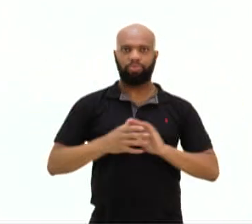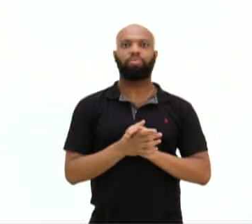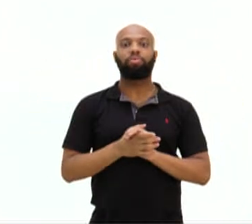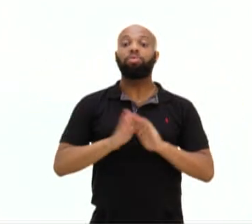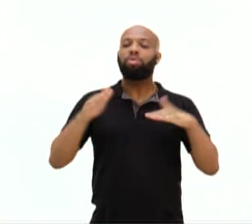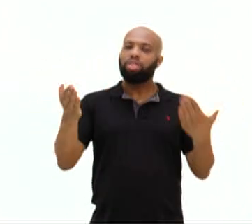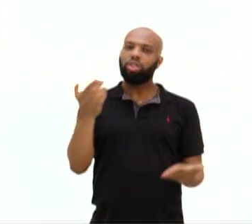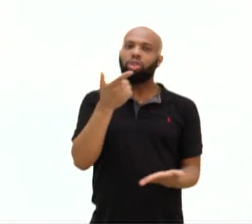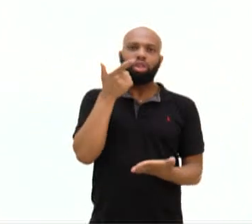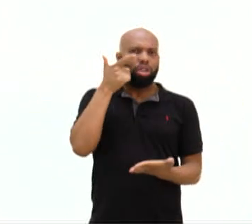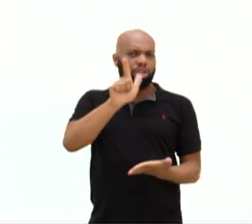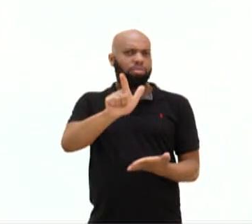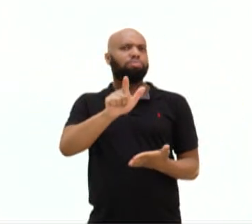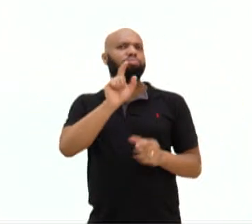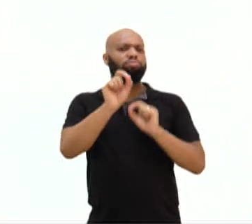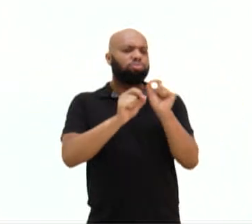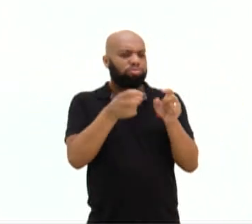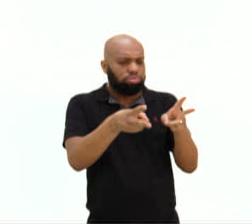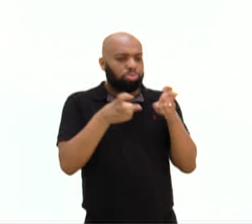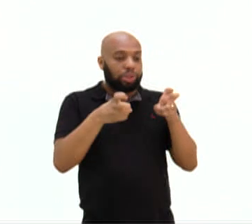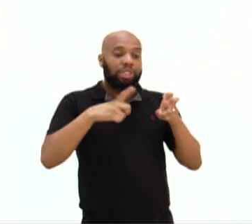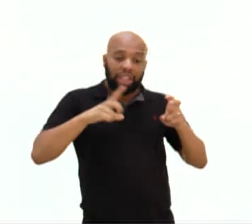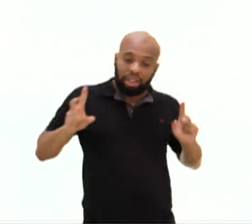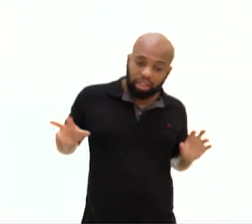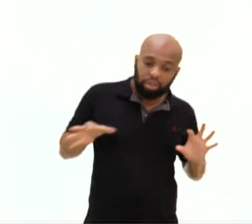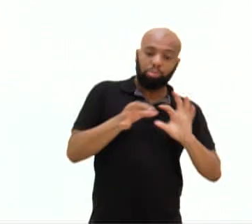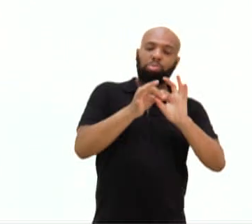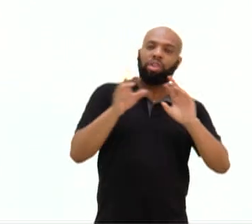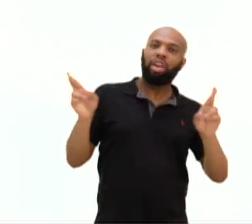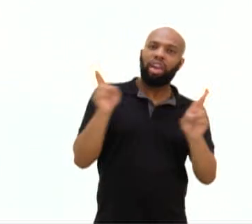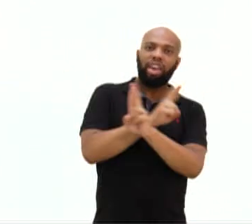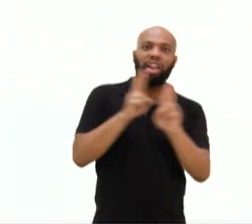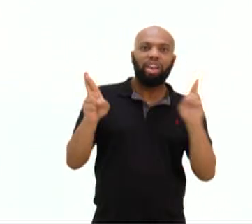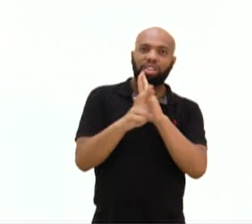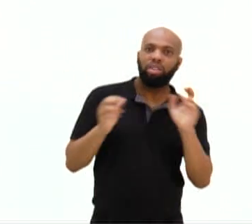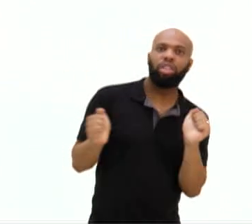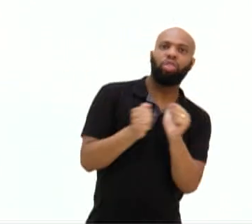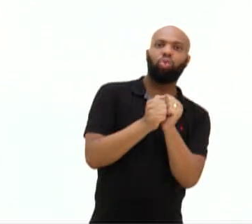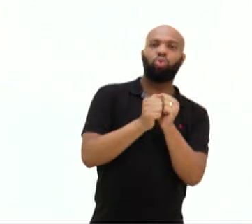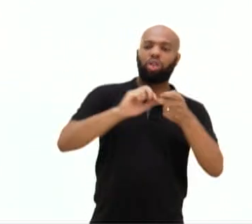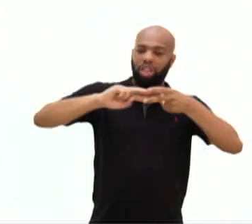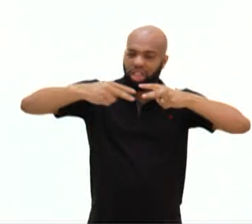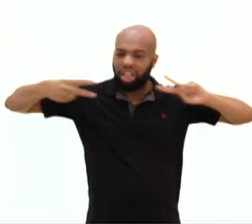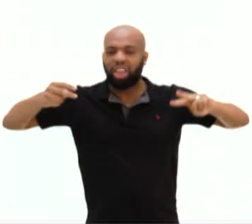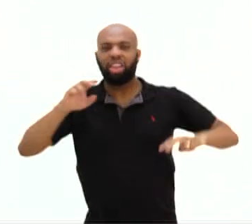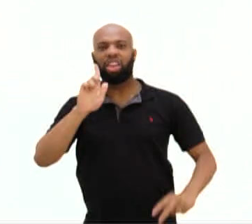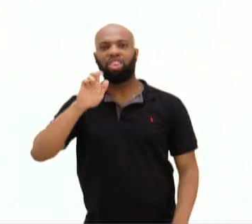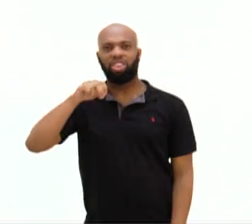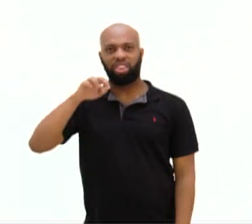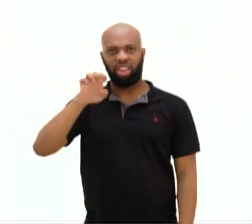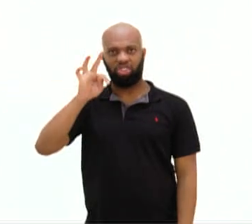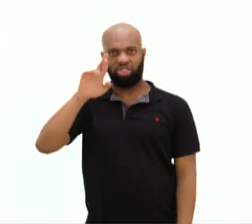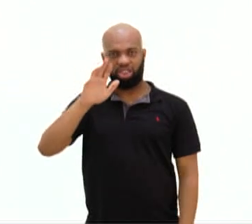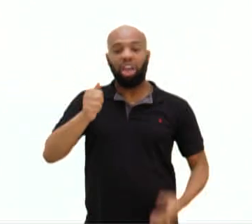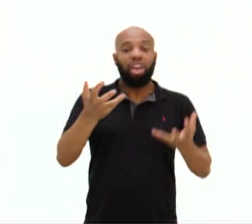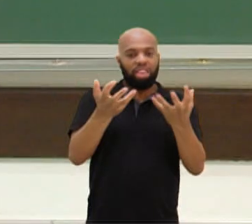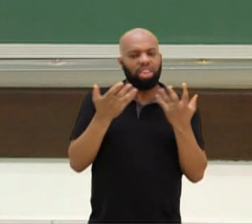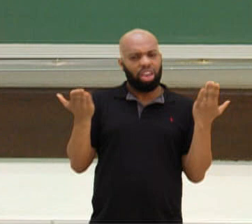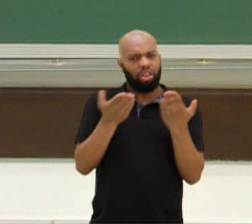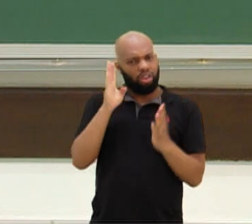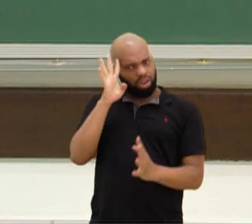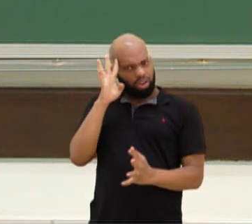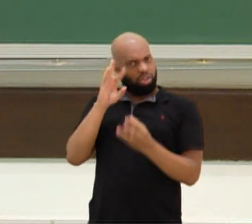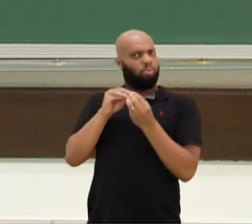eles começaram a ver, então, que tem relação com a genética. Então, eles querem agora entender quais são esses genes, né? Quais